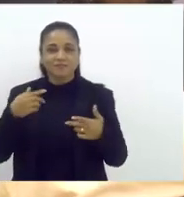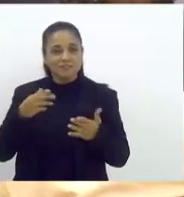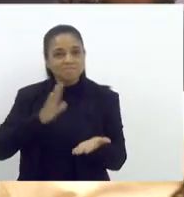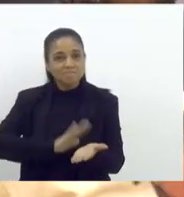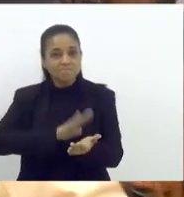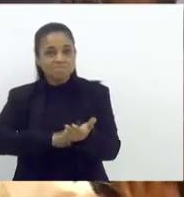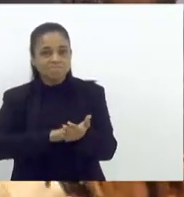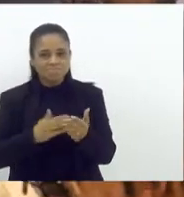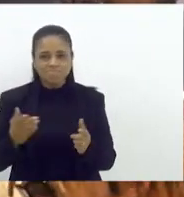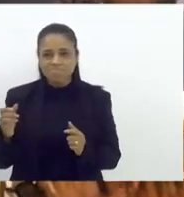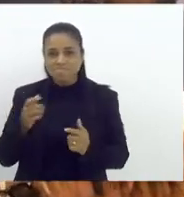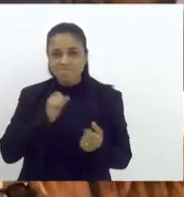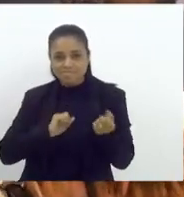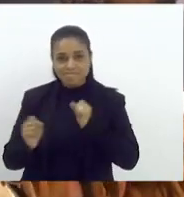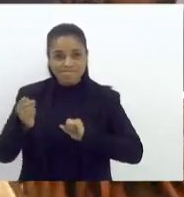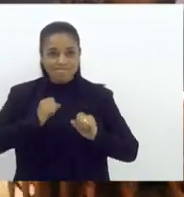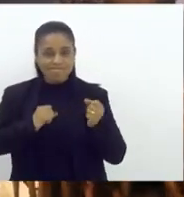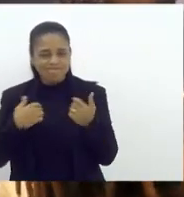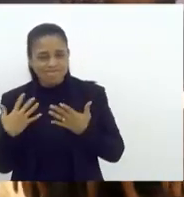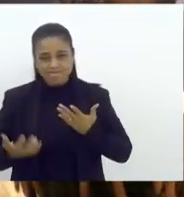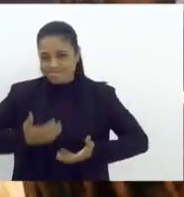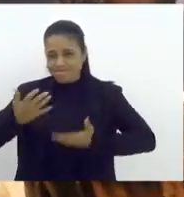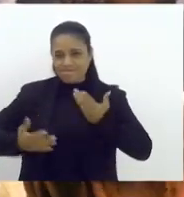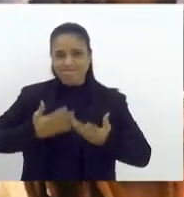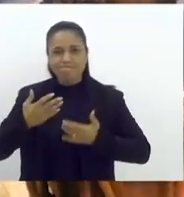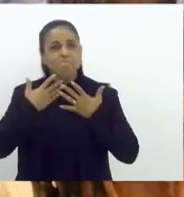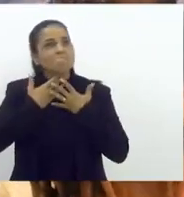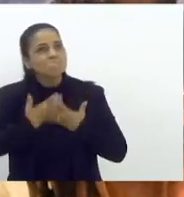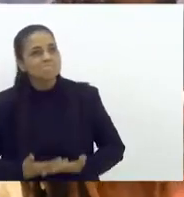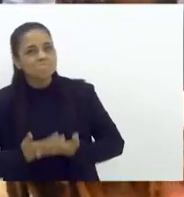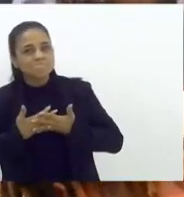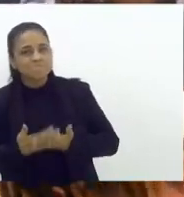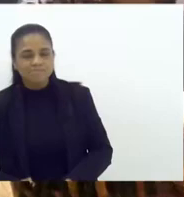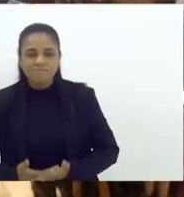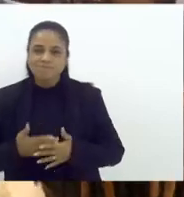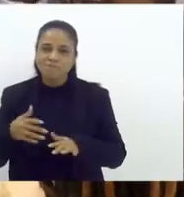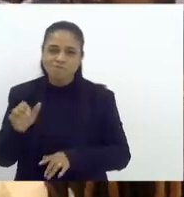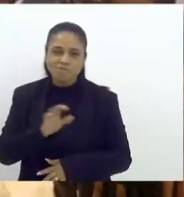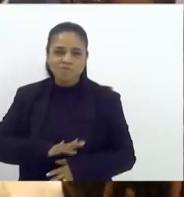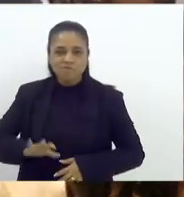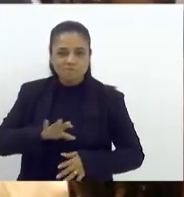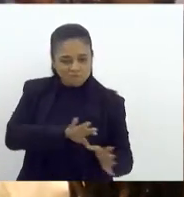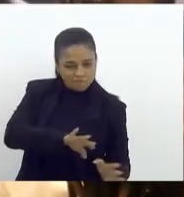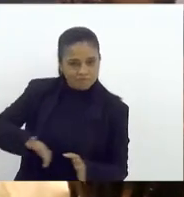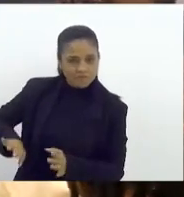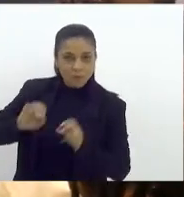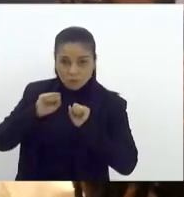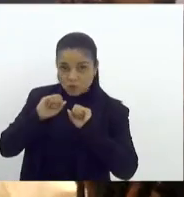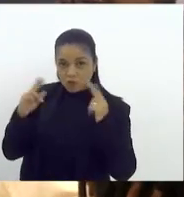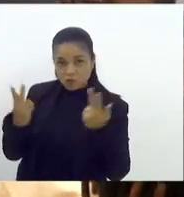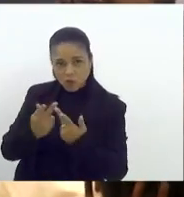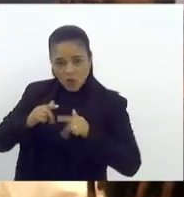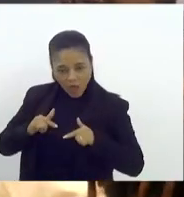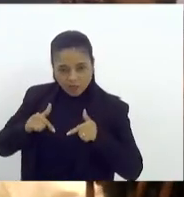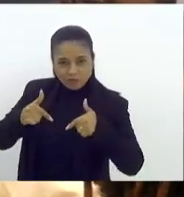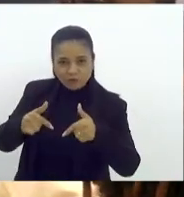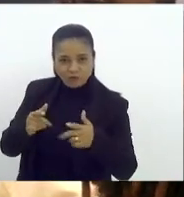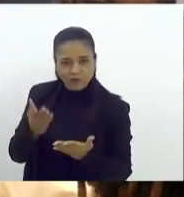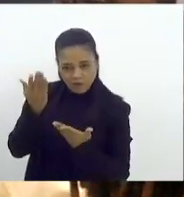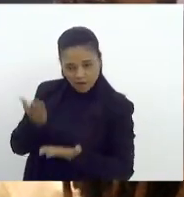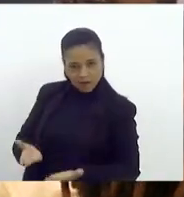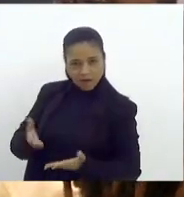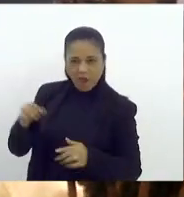porque eu tô borbulhando tô cansada de aturar e cheia de passar pano no meu show eu não dou Palco para atitude desses mano